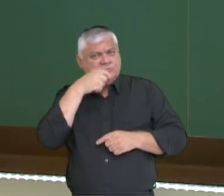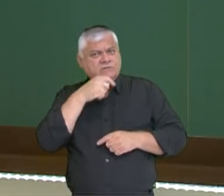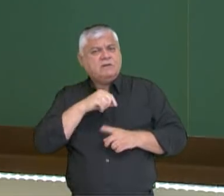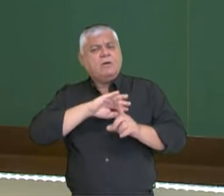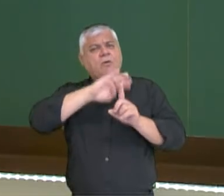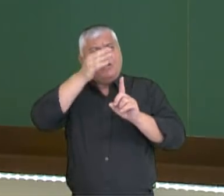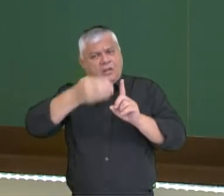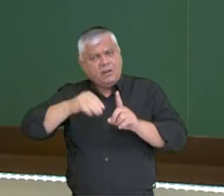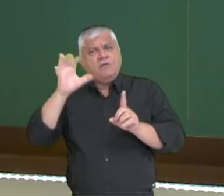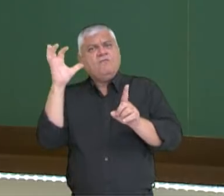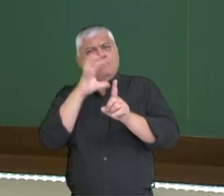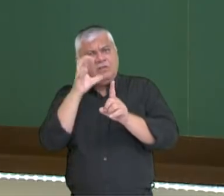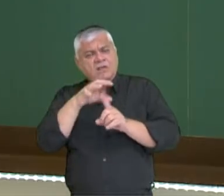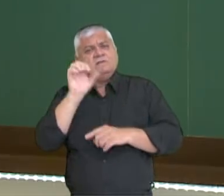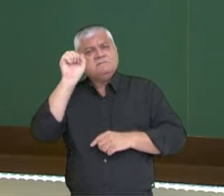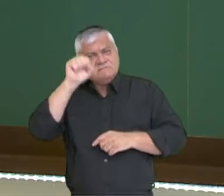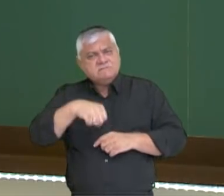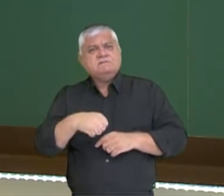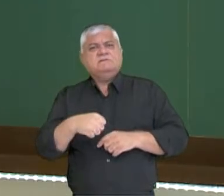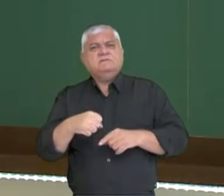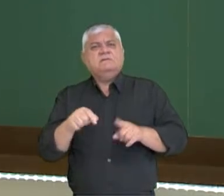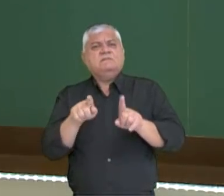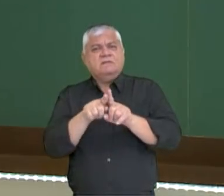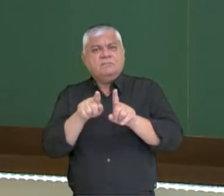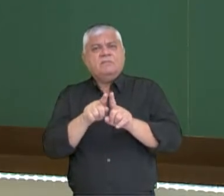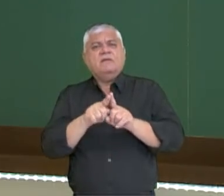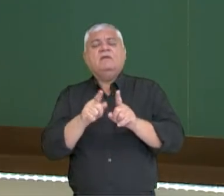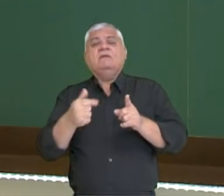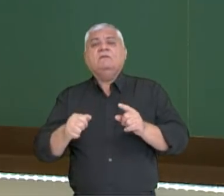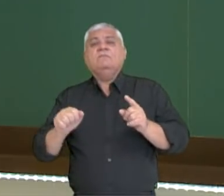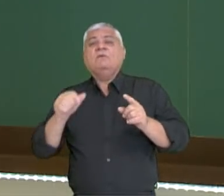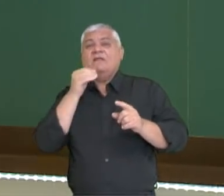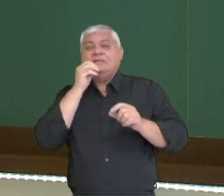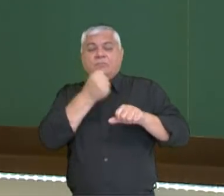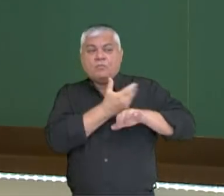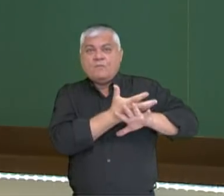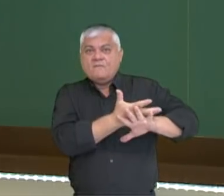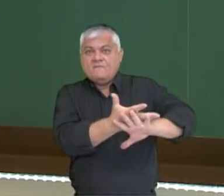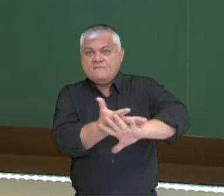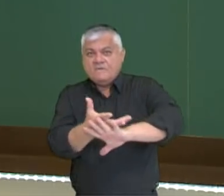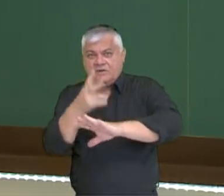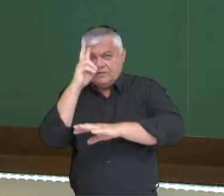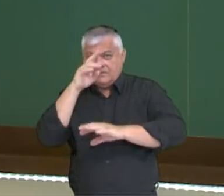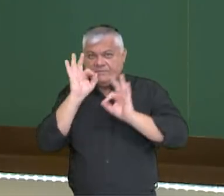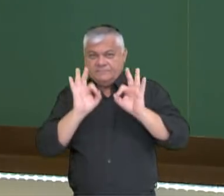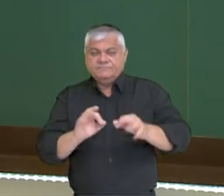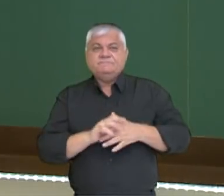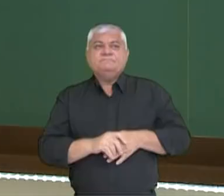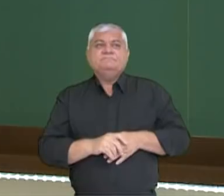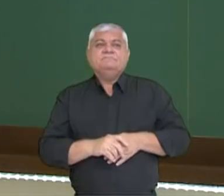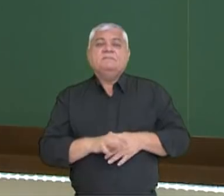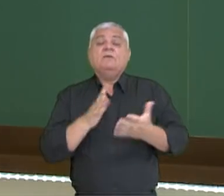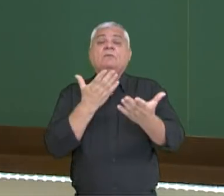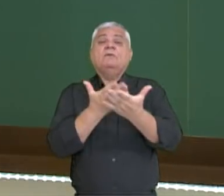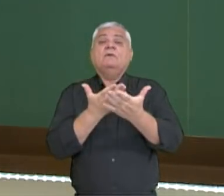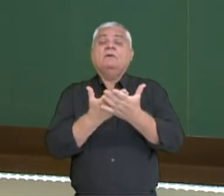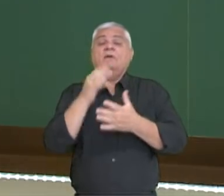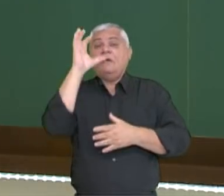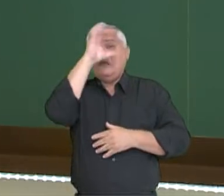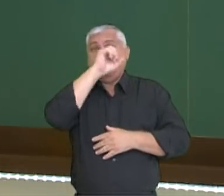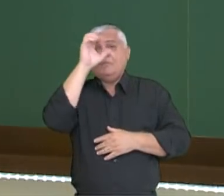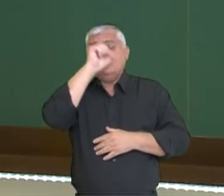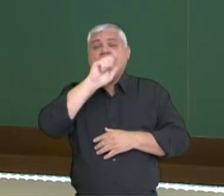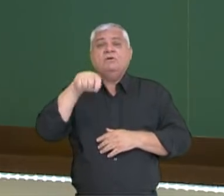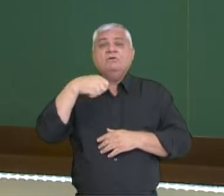ele exerce influência, inclusive, lá na formação dos desertos, certo, pessoal? Então, na aula de hoje nós